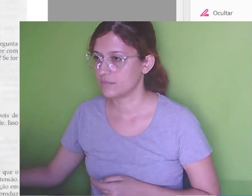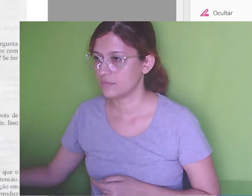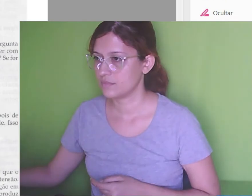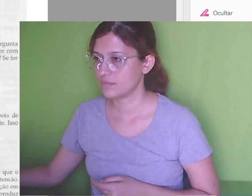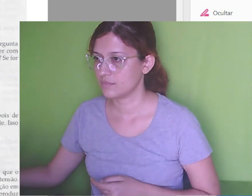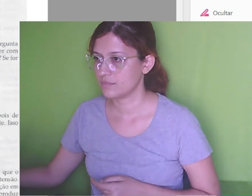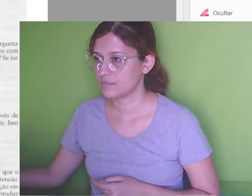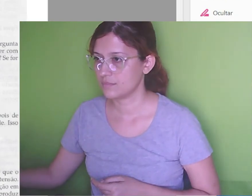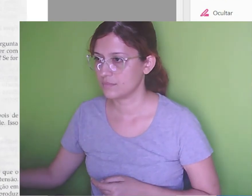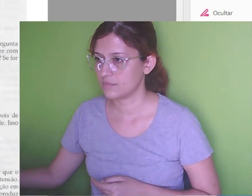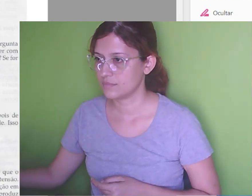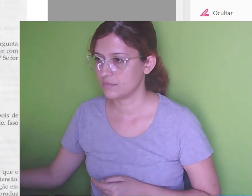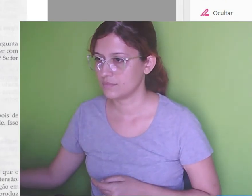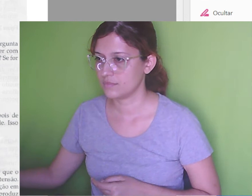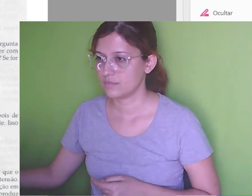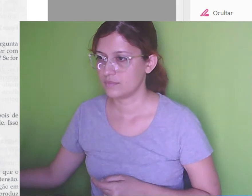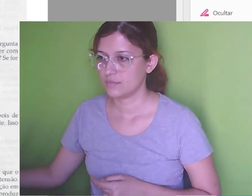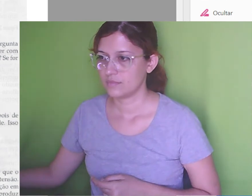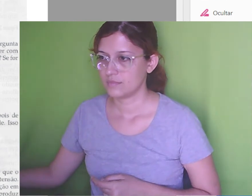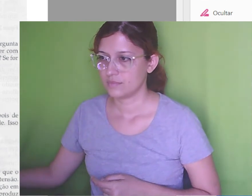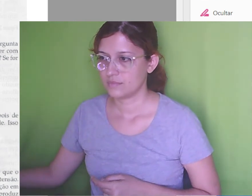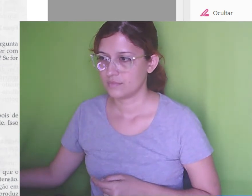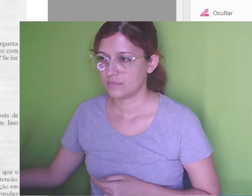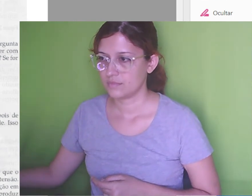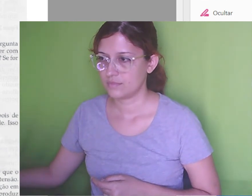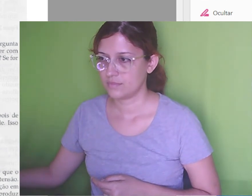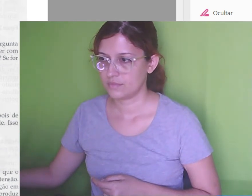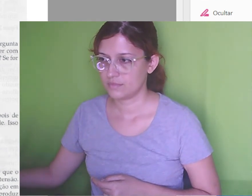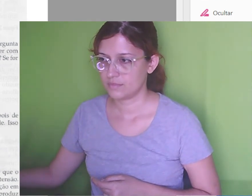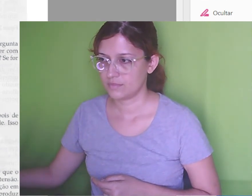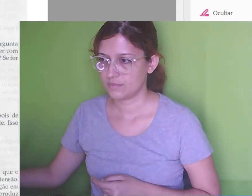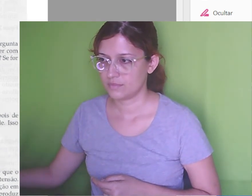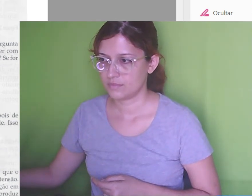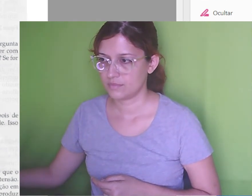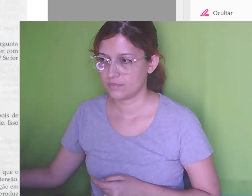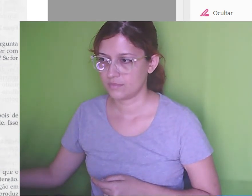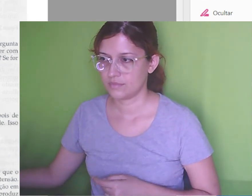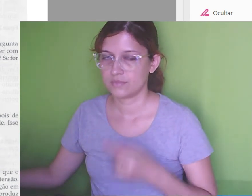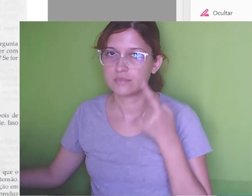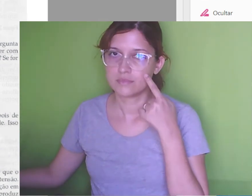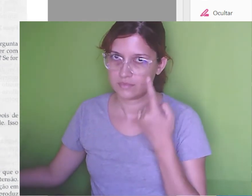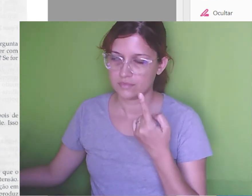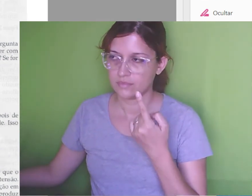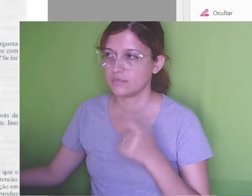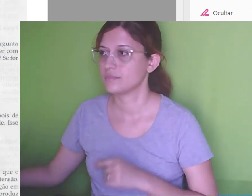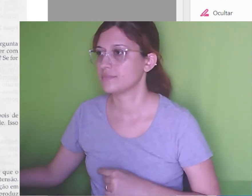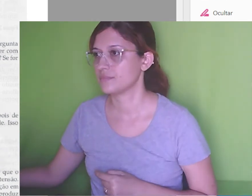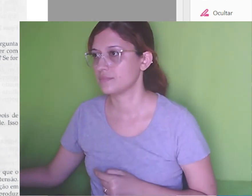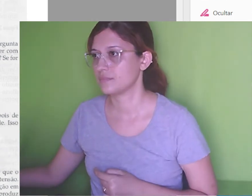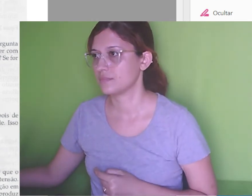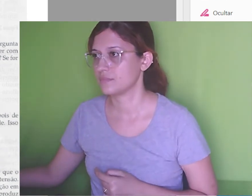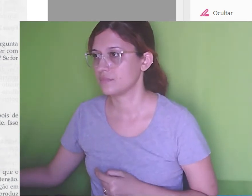Você pode observar, ó. Aqui, ó. Esse é o diodo que a questão está se referindo.